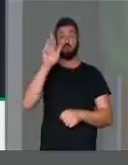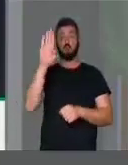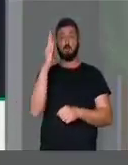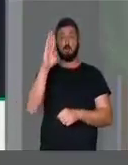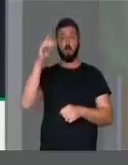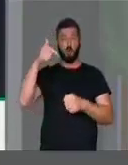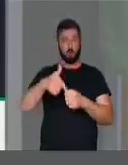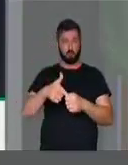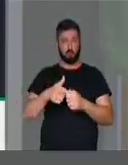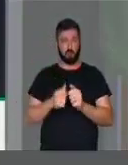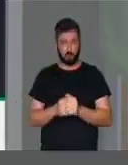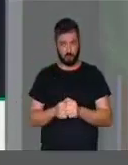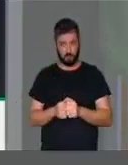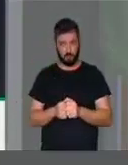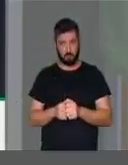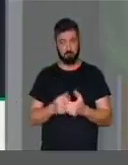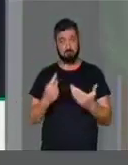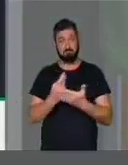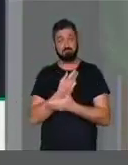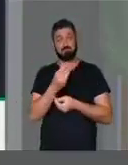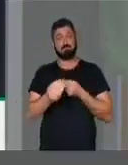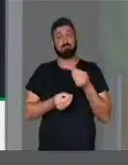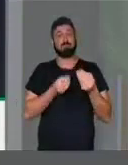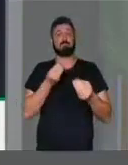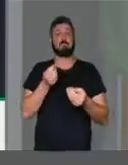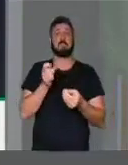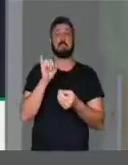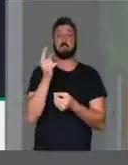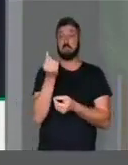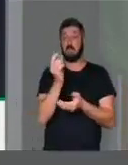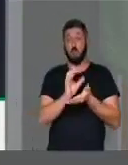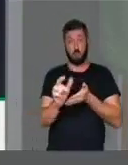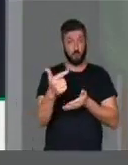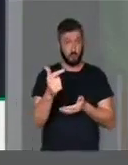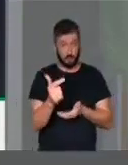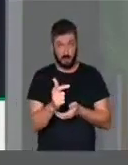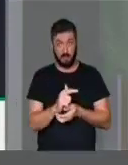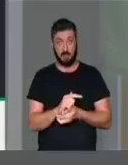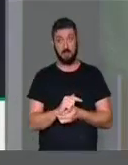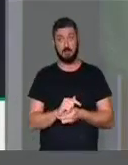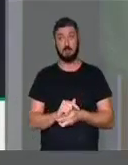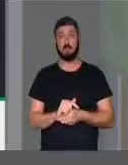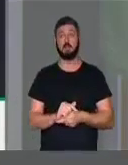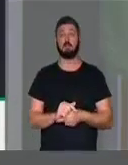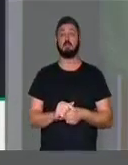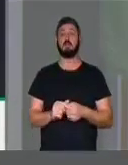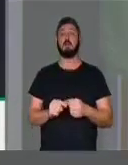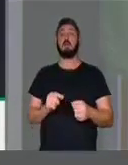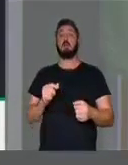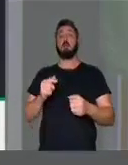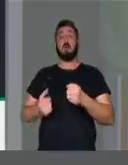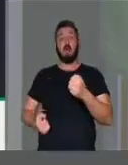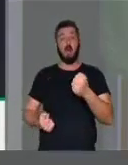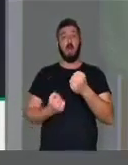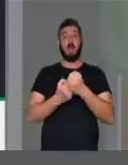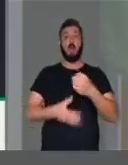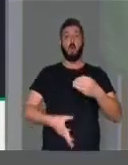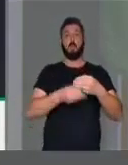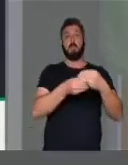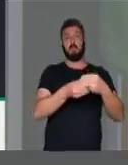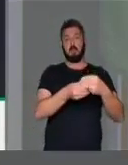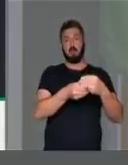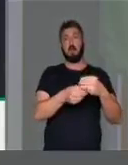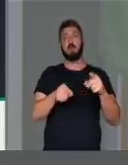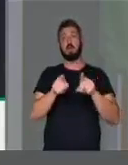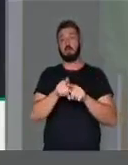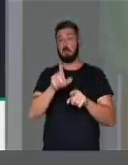biocombustíveis, o que poderia ocorrer sem o recurso ao estabelecimento de subsídios e